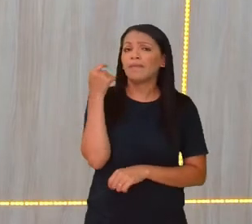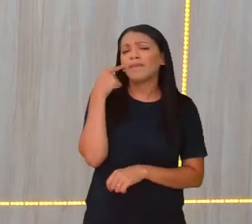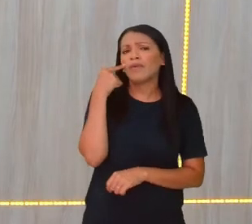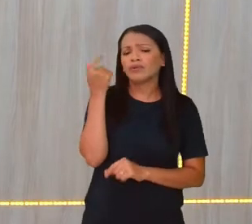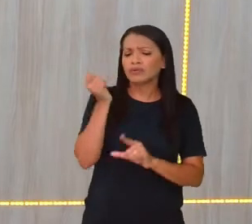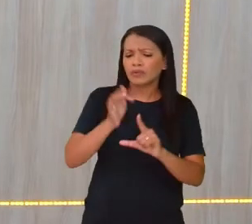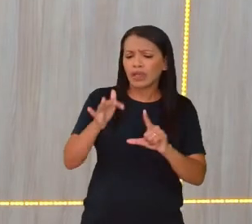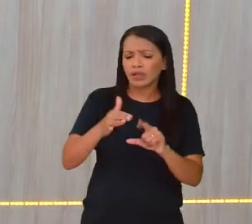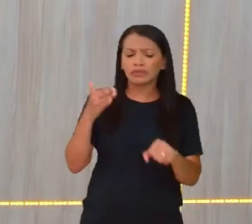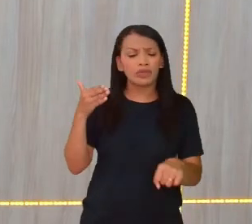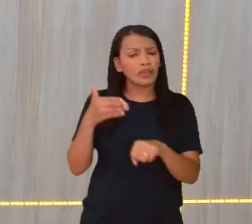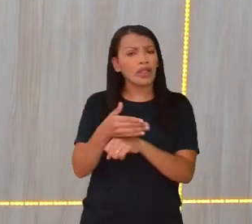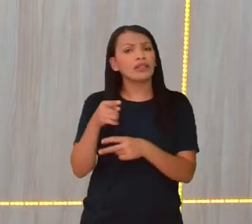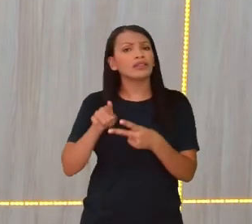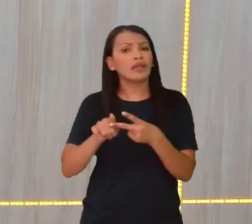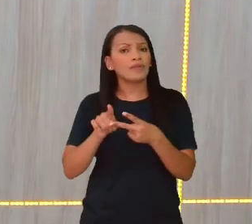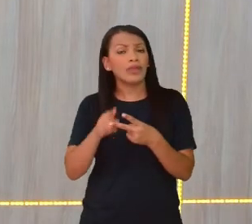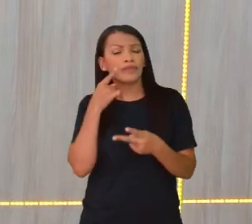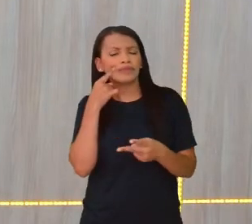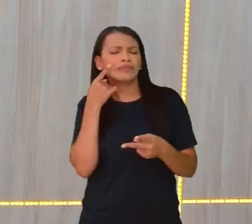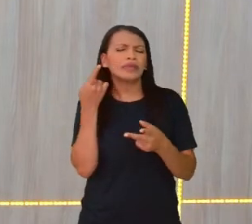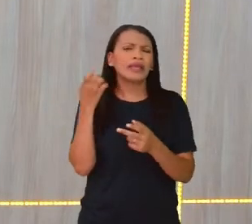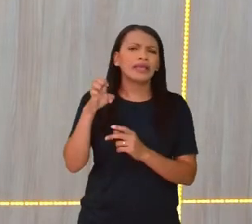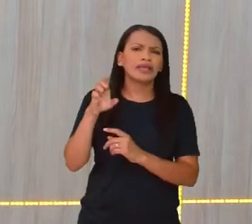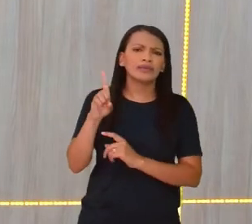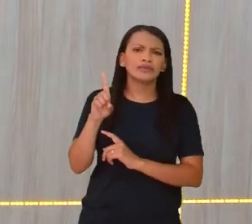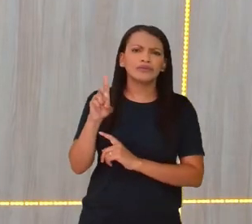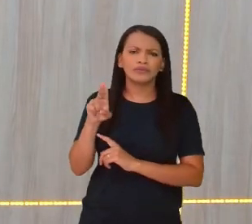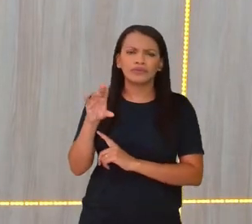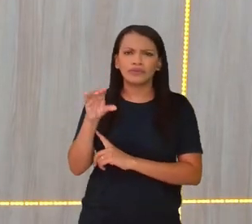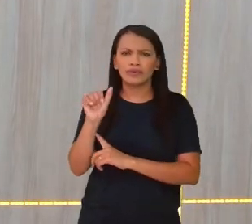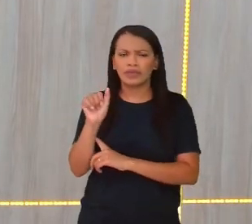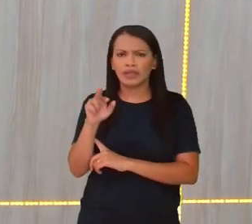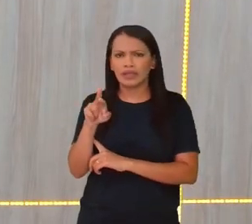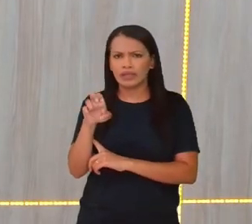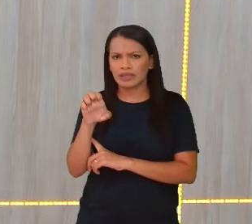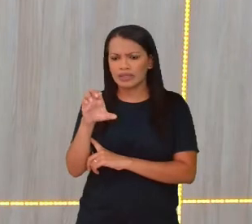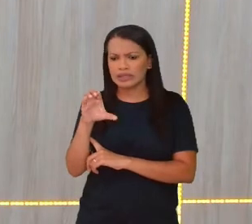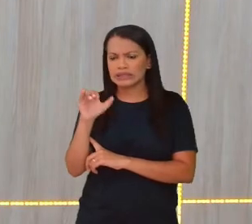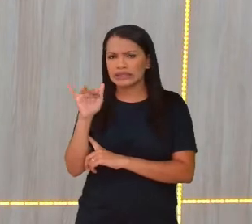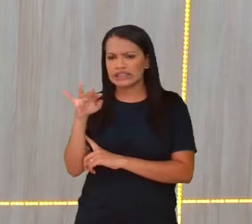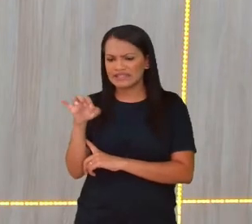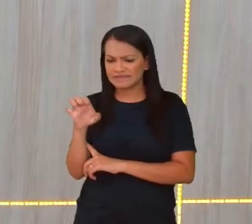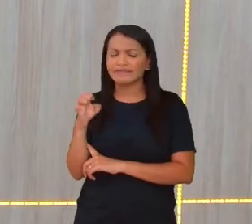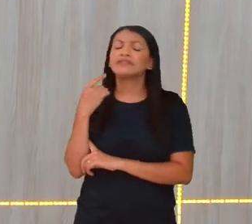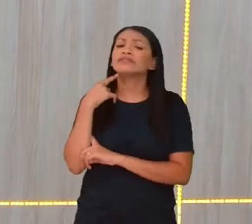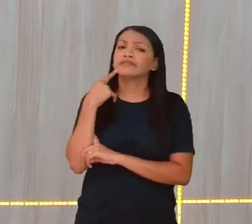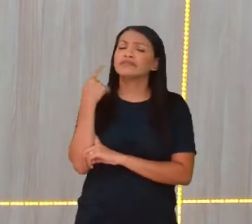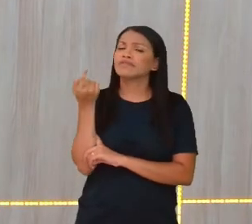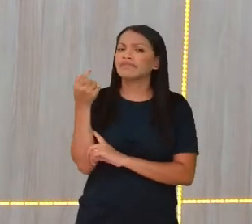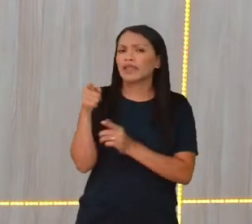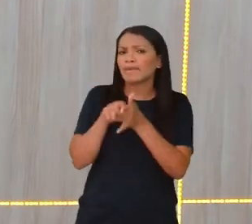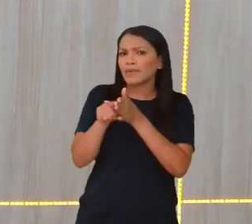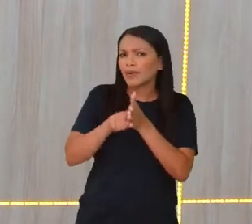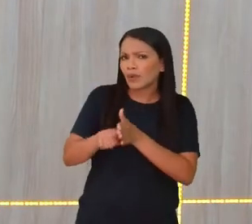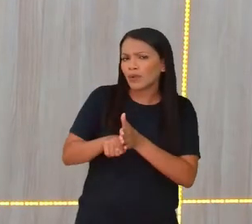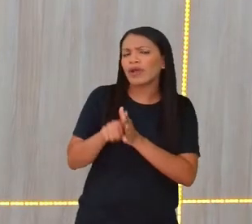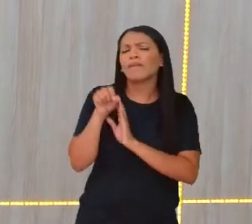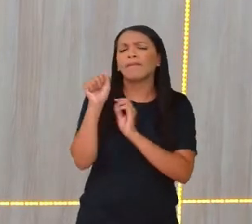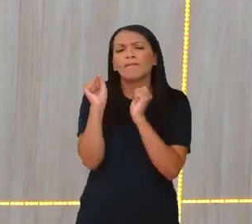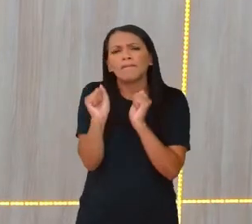Educa Recife, se inscreve, dá um like, pode comentar lá também, né, se ficou com alguma dúvida, né, se tem